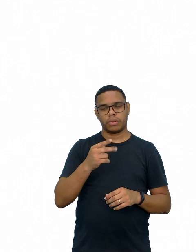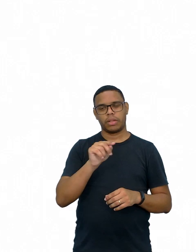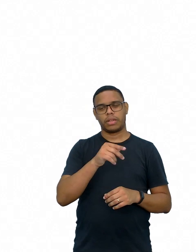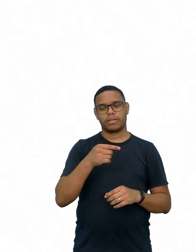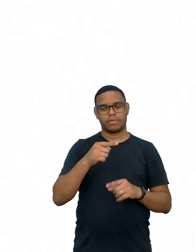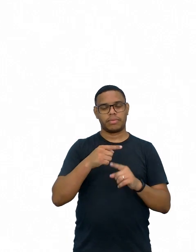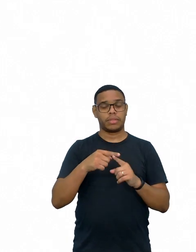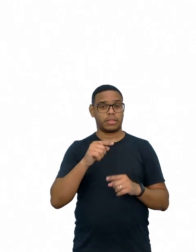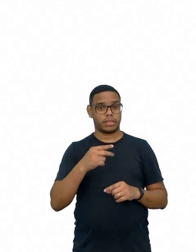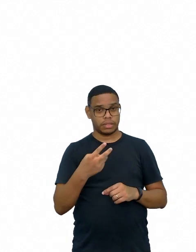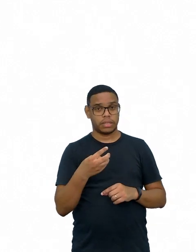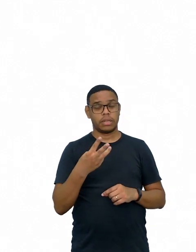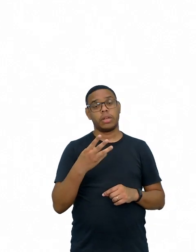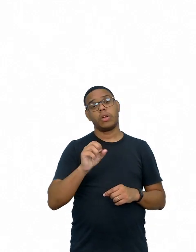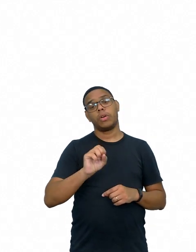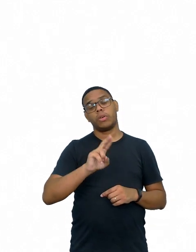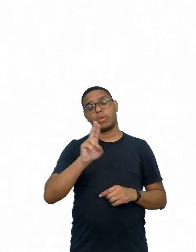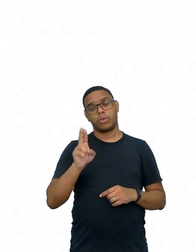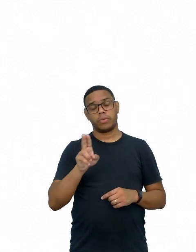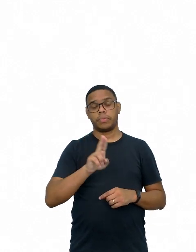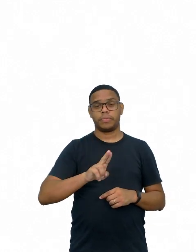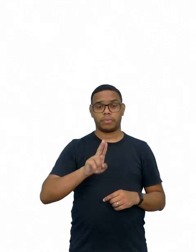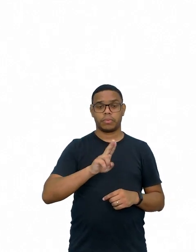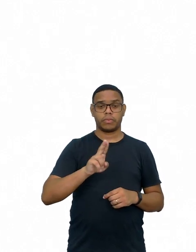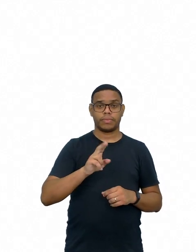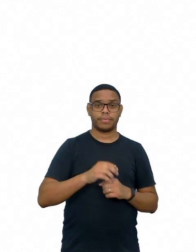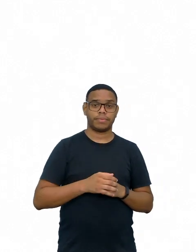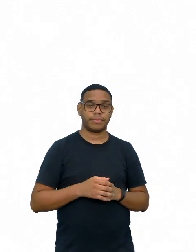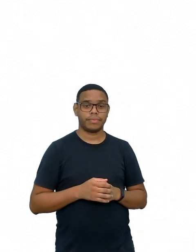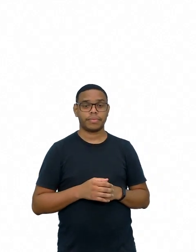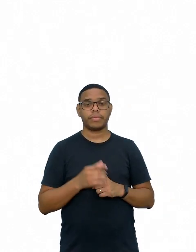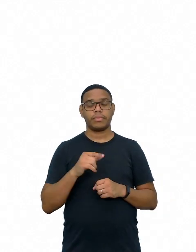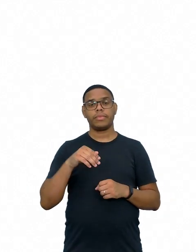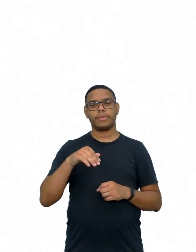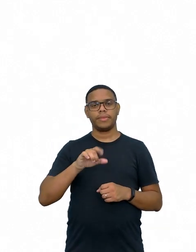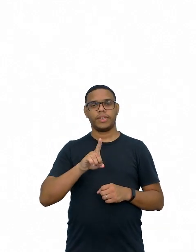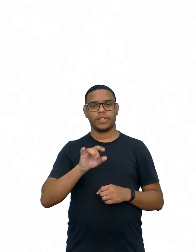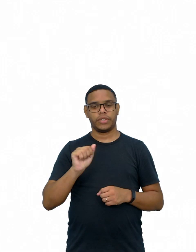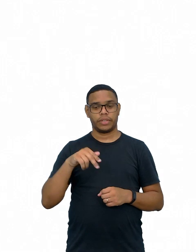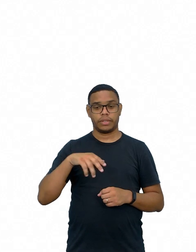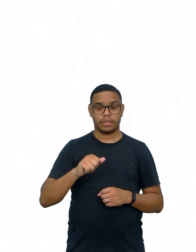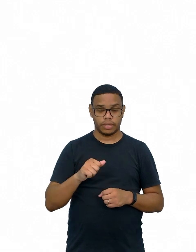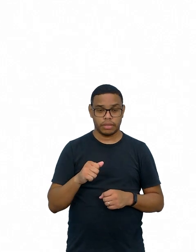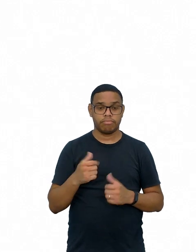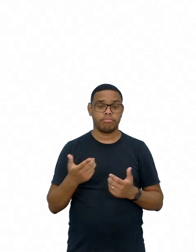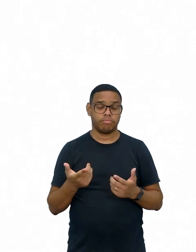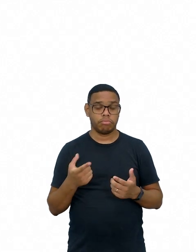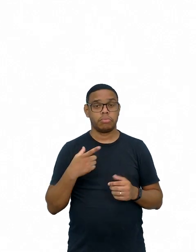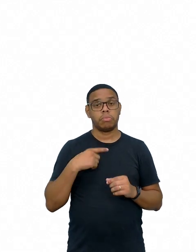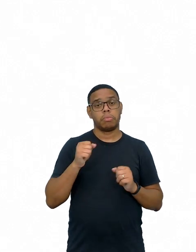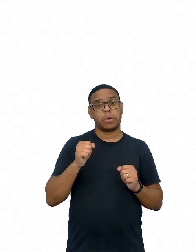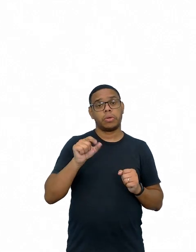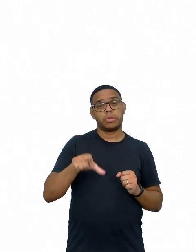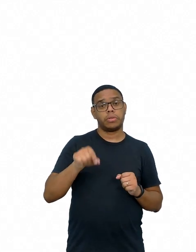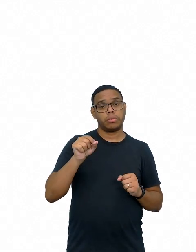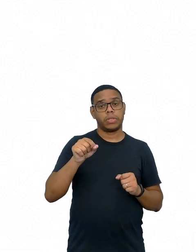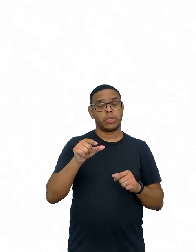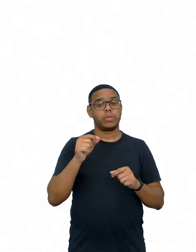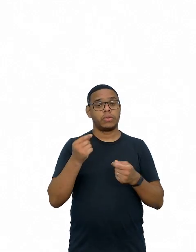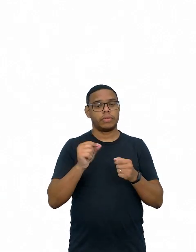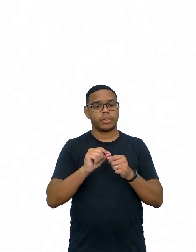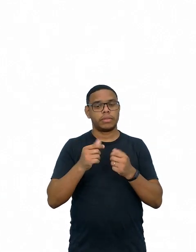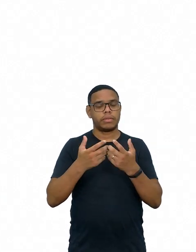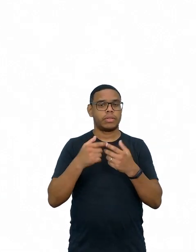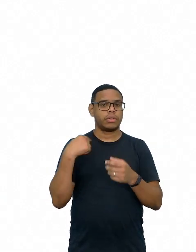4, ou usar a altura como a mediana. E aí dá uma boa discussão, porque a gente